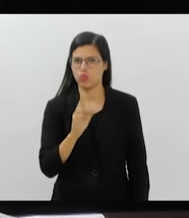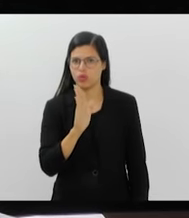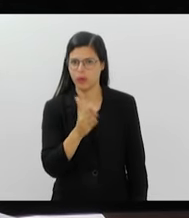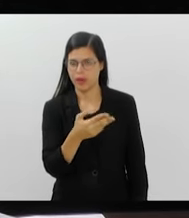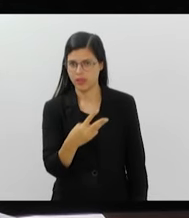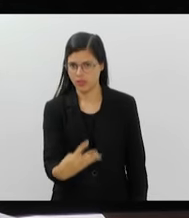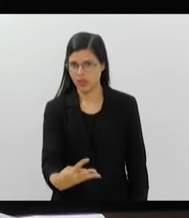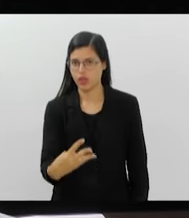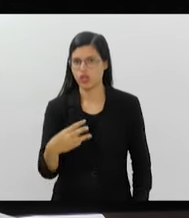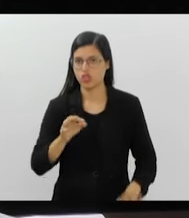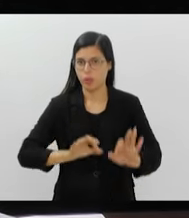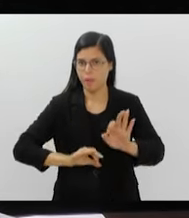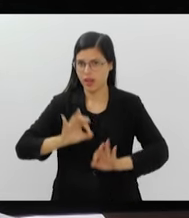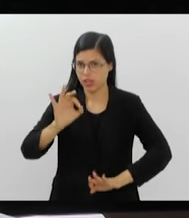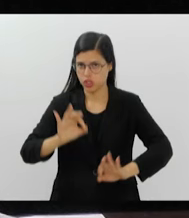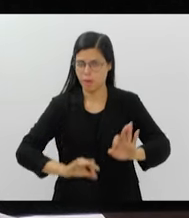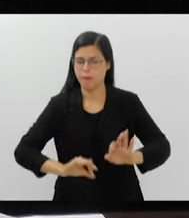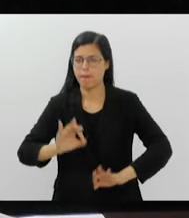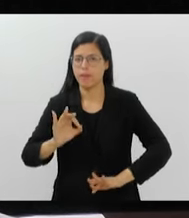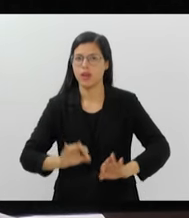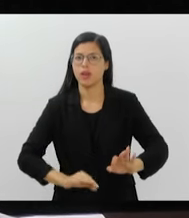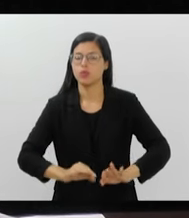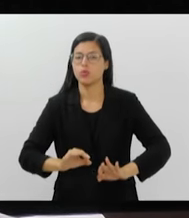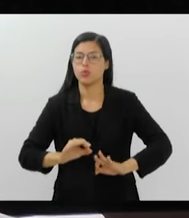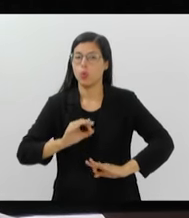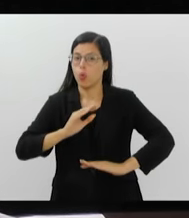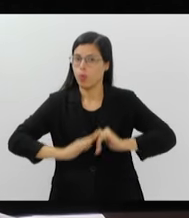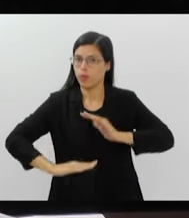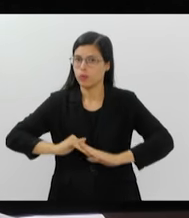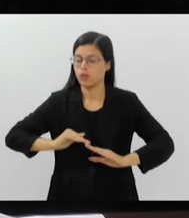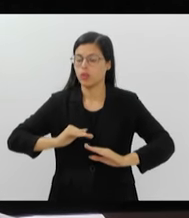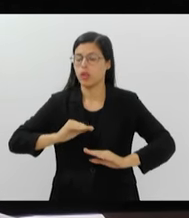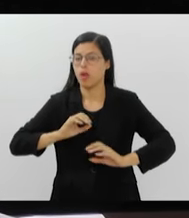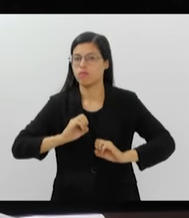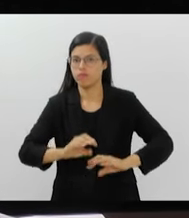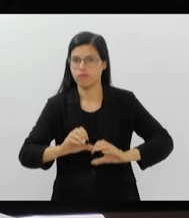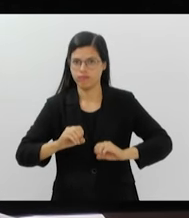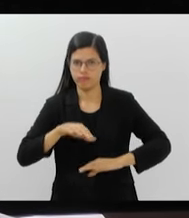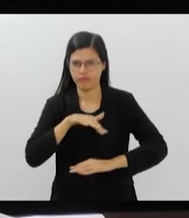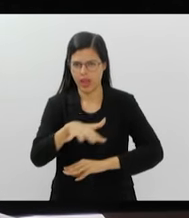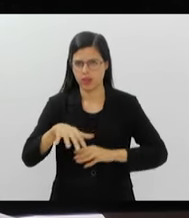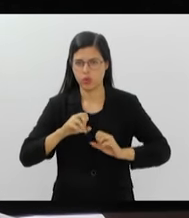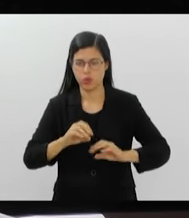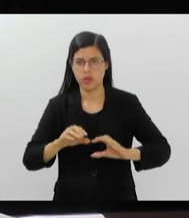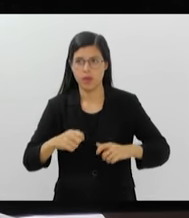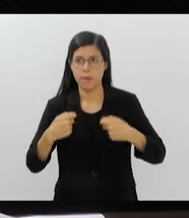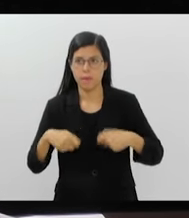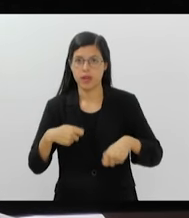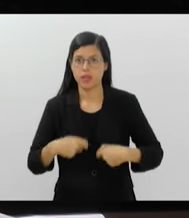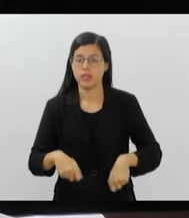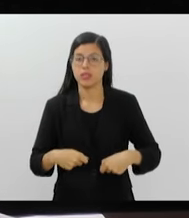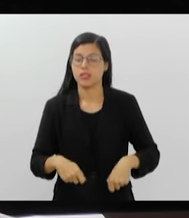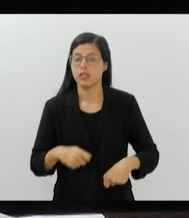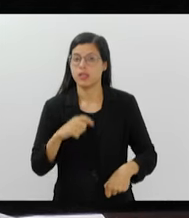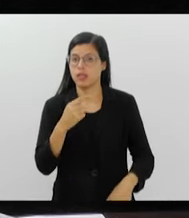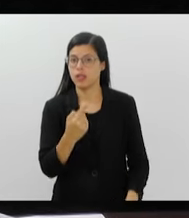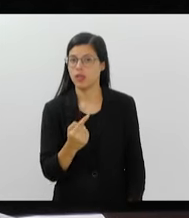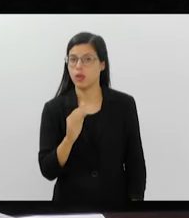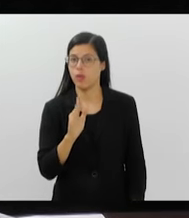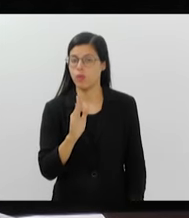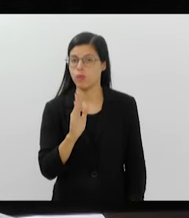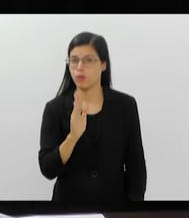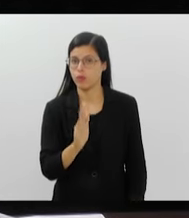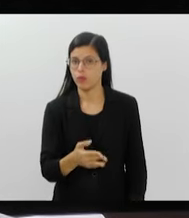que o profissional de educação, o professor, ele tem que ter um terço do seu planejamento garantido. E a